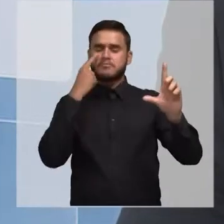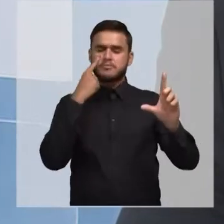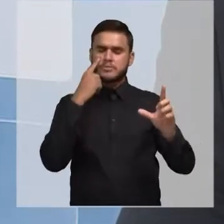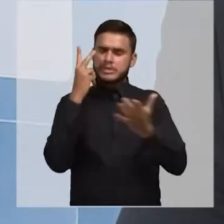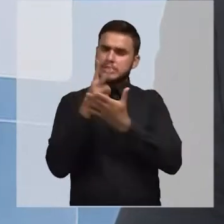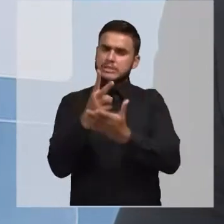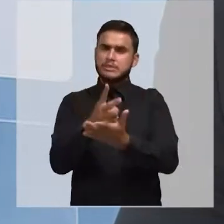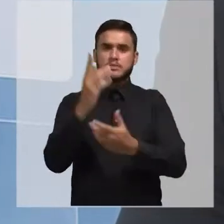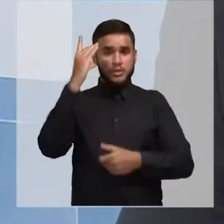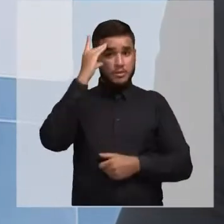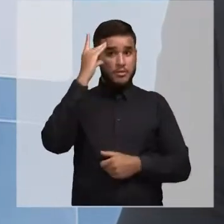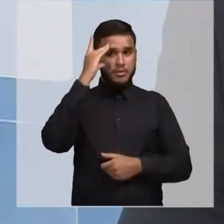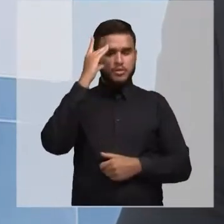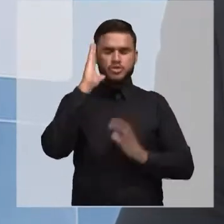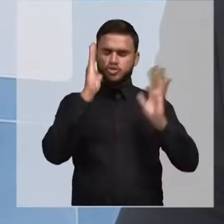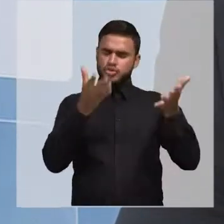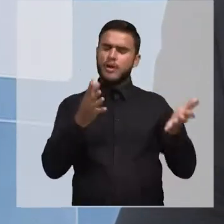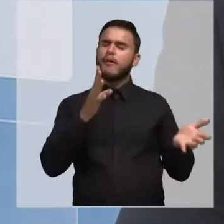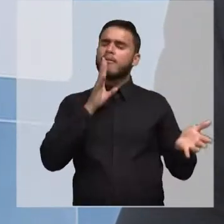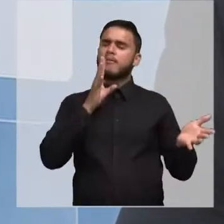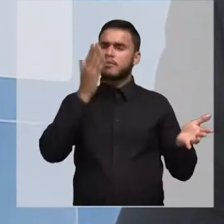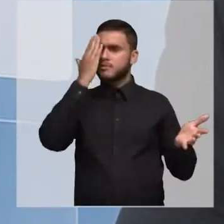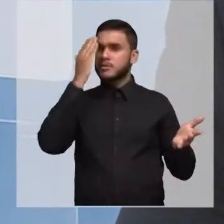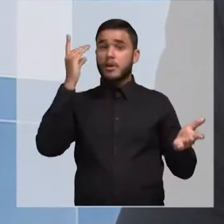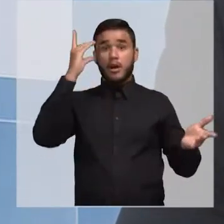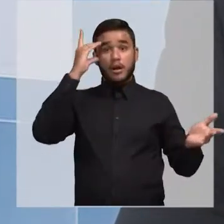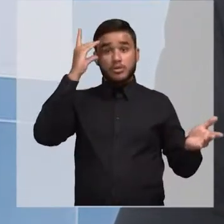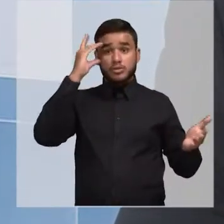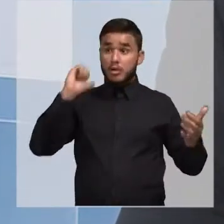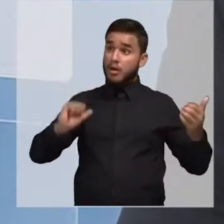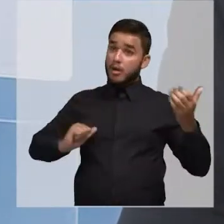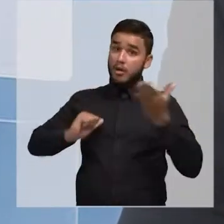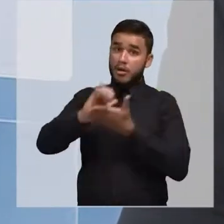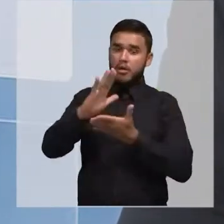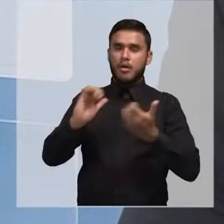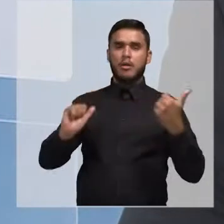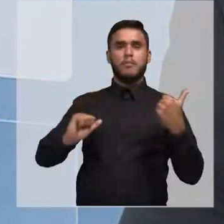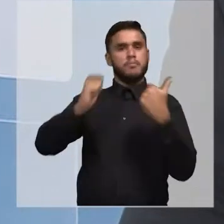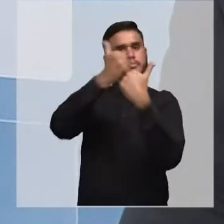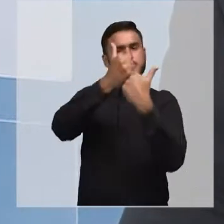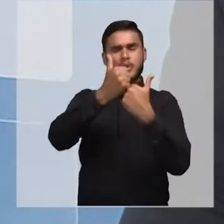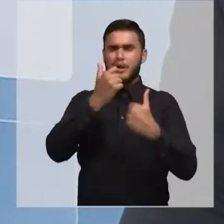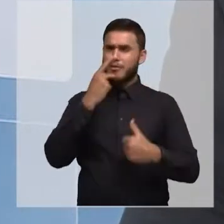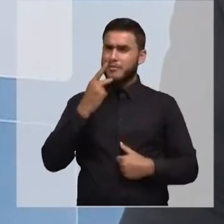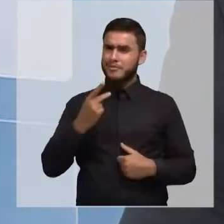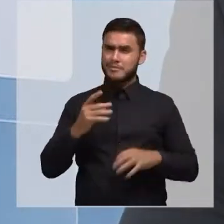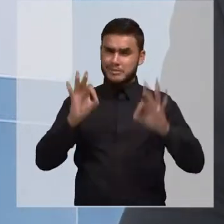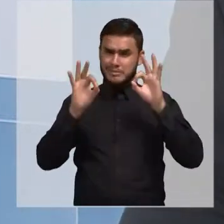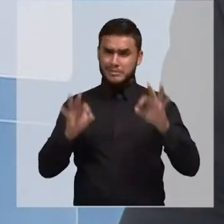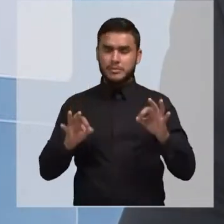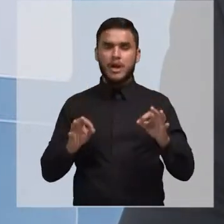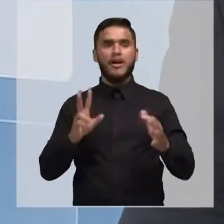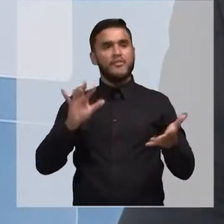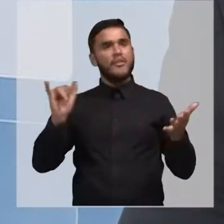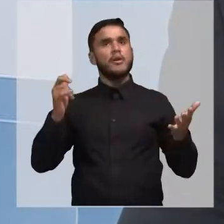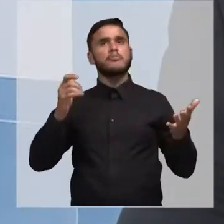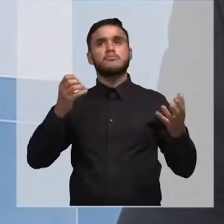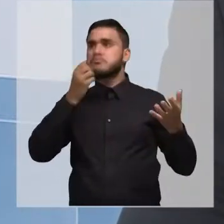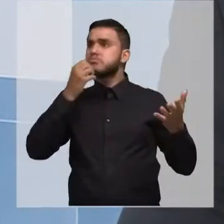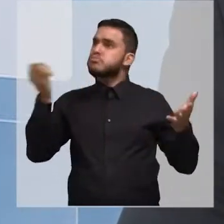impeachment da presidente Dilma, a gente acompanhou com o Luiz, a gente tinha uma esperança grande. A gente o país estava sendo passado a limpo, e